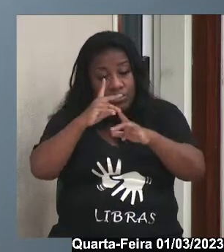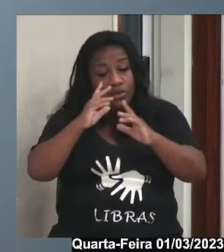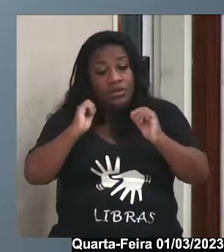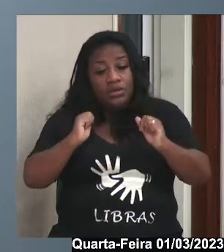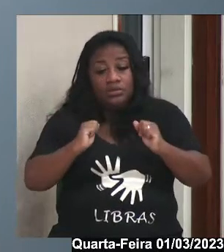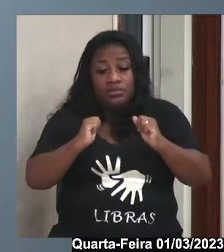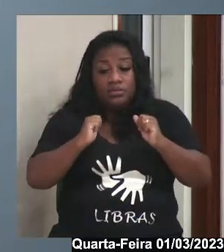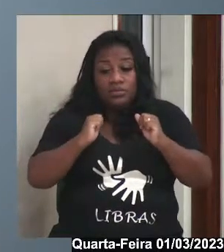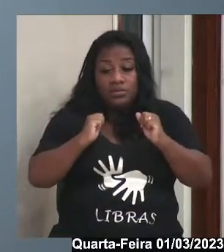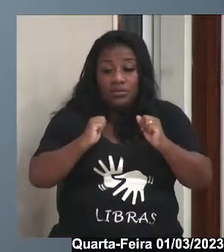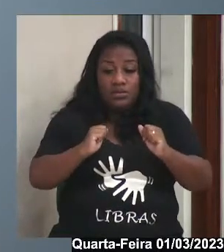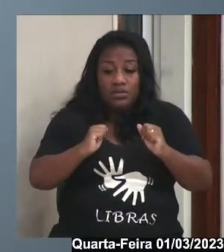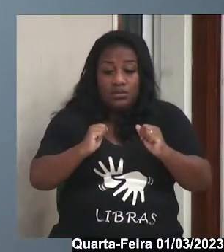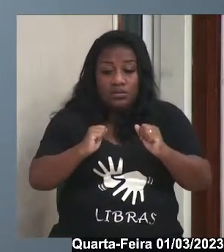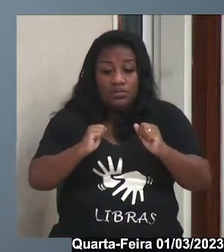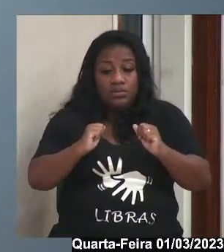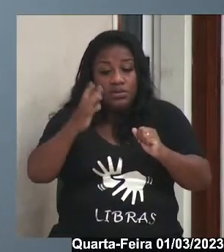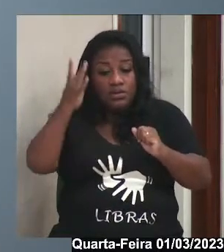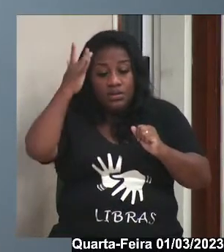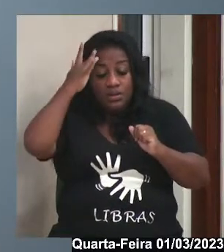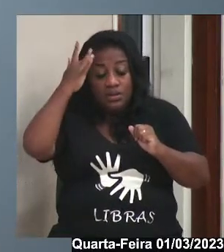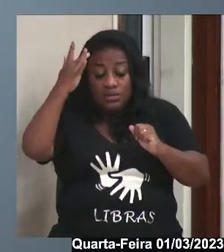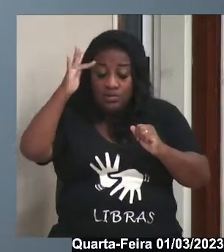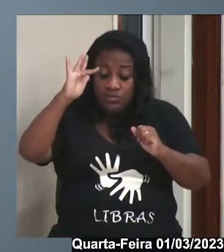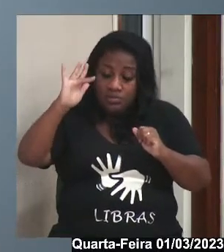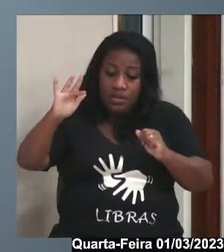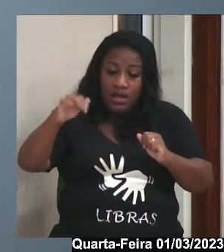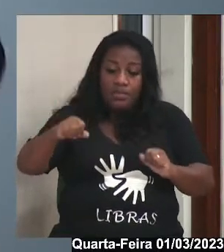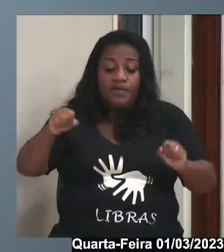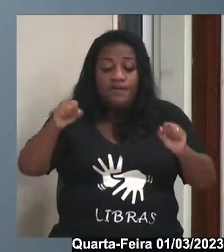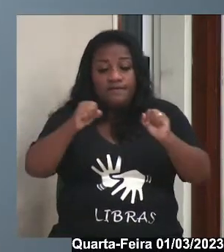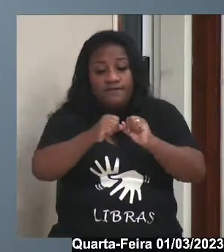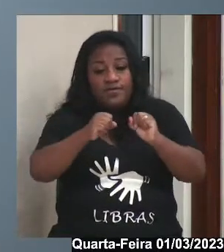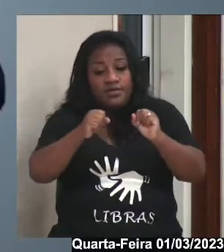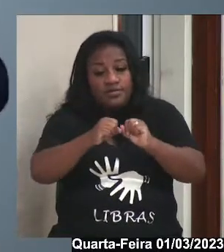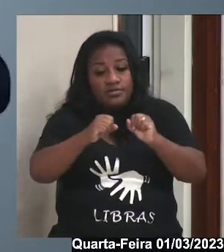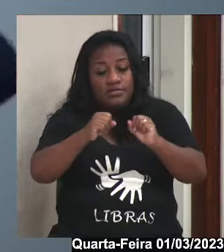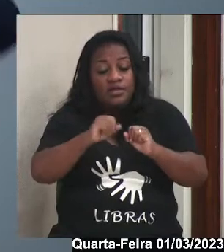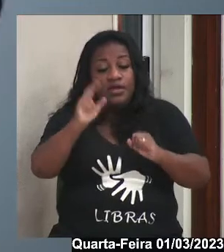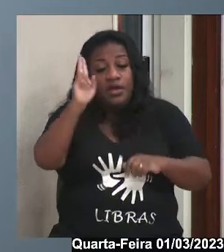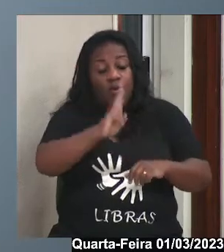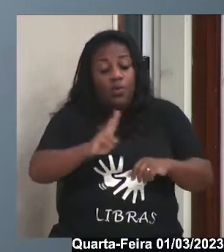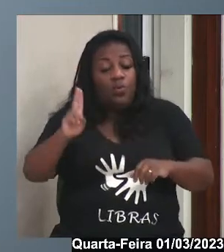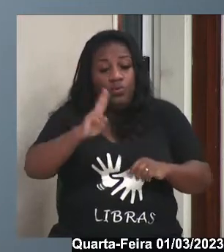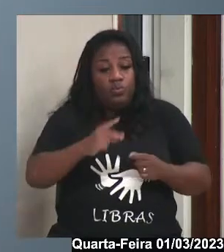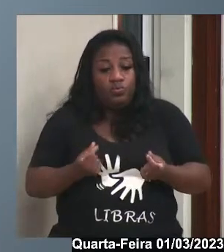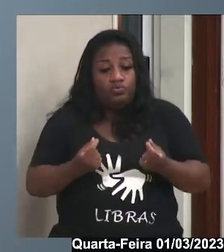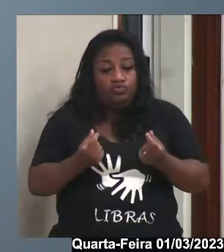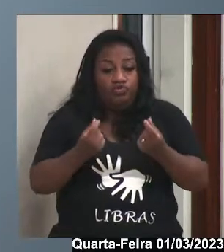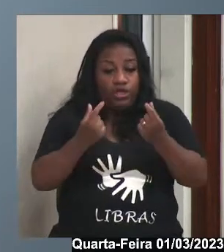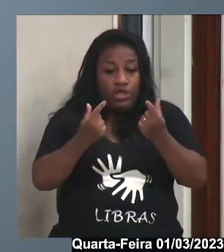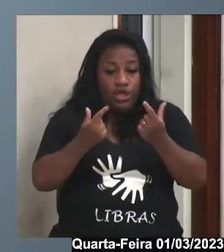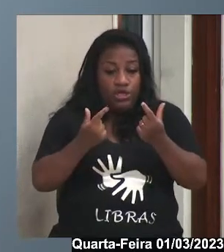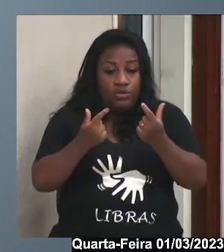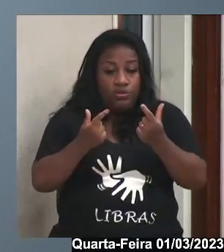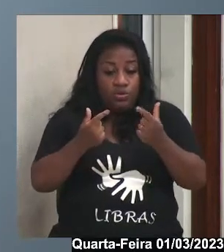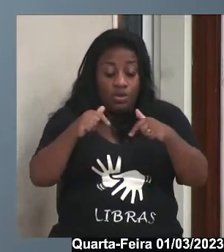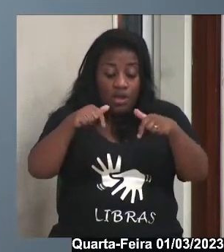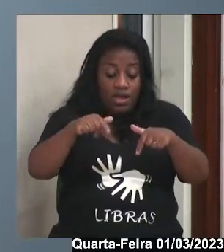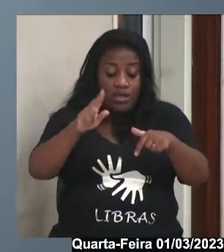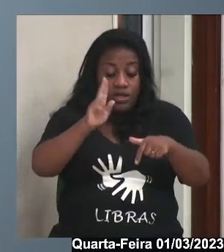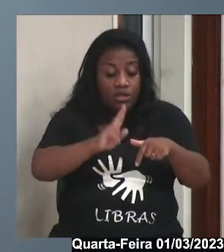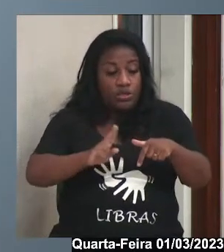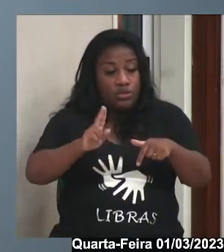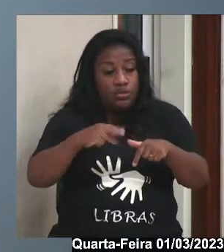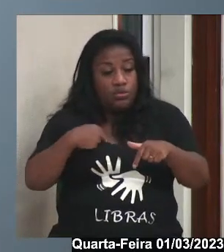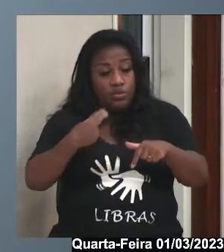acho que o problema está na sua gestão, que não sabe fazer um bom uso do dinheiro público que a nossa população paga